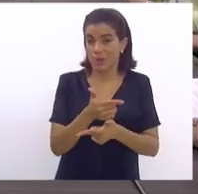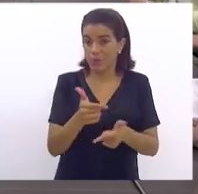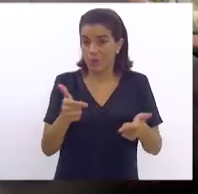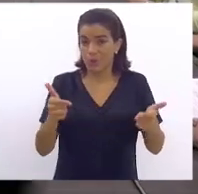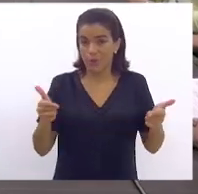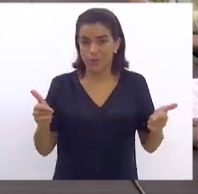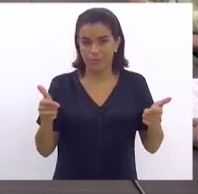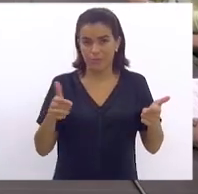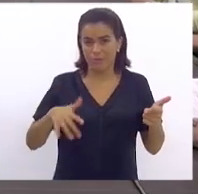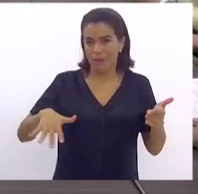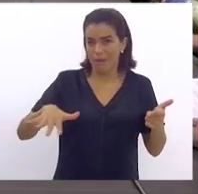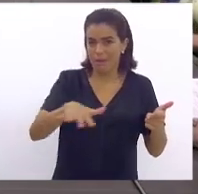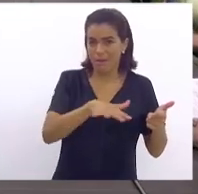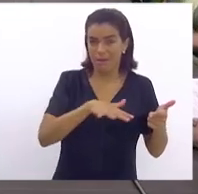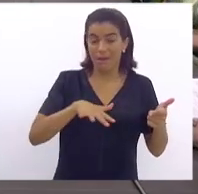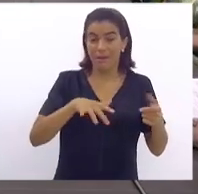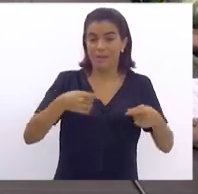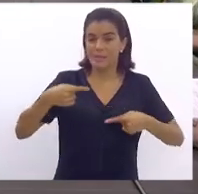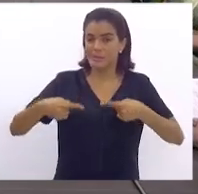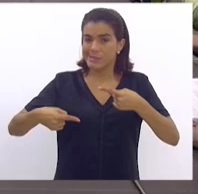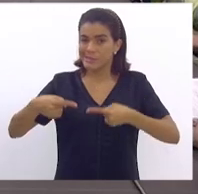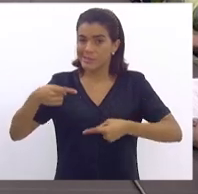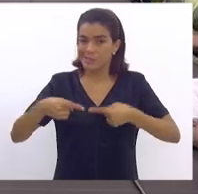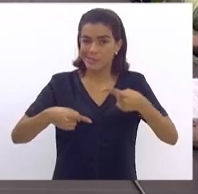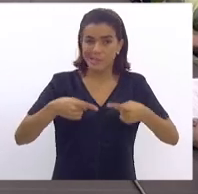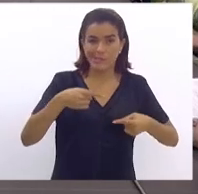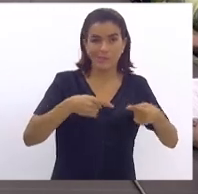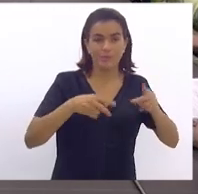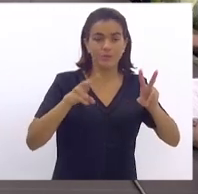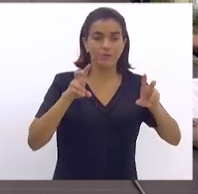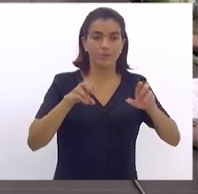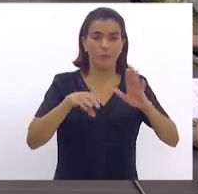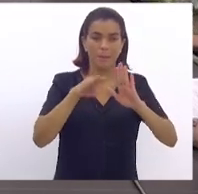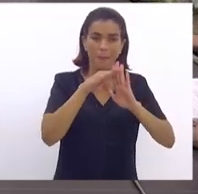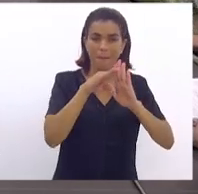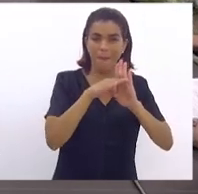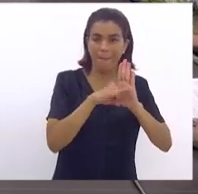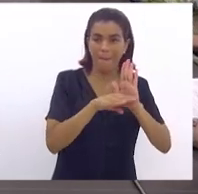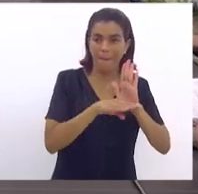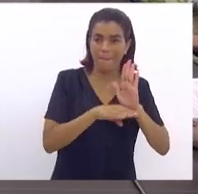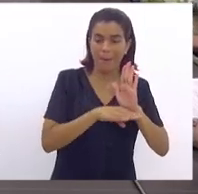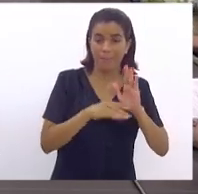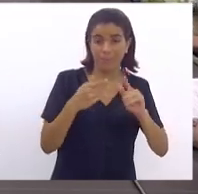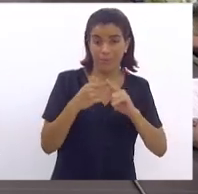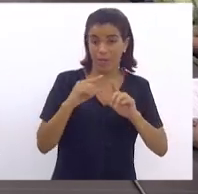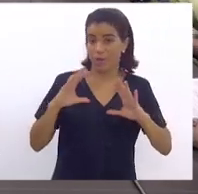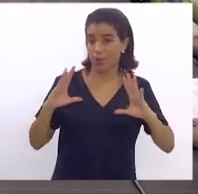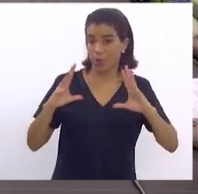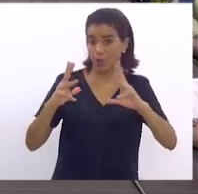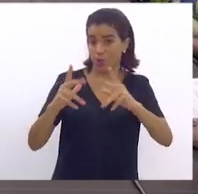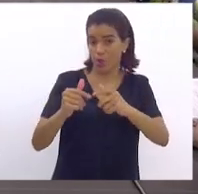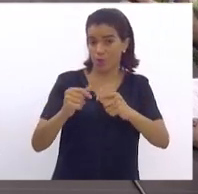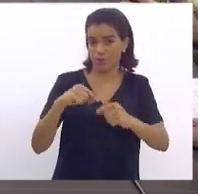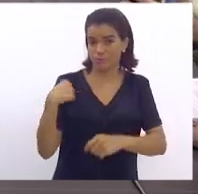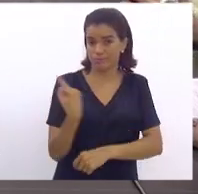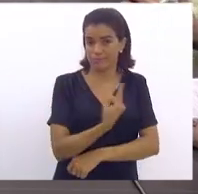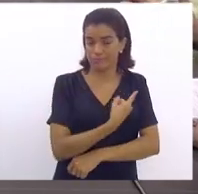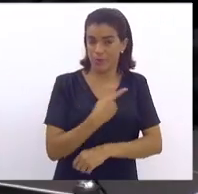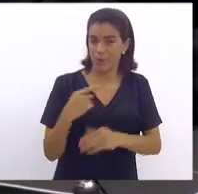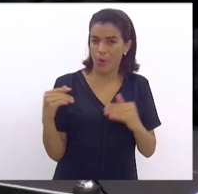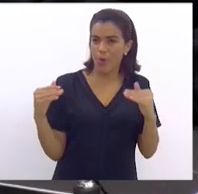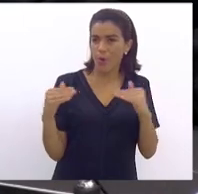aqui discussão sobre as matérias em si, porque todos concordam com o